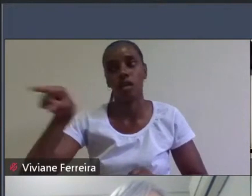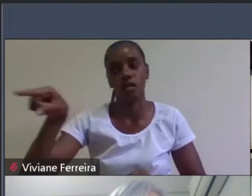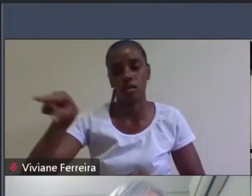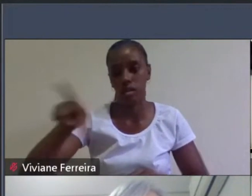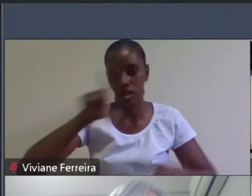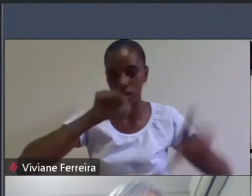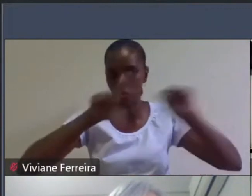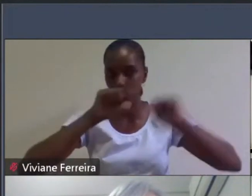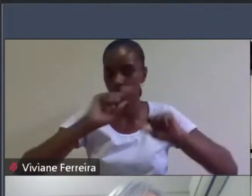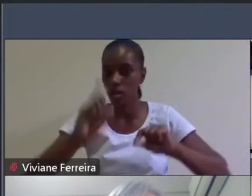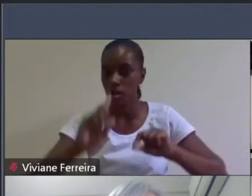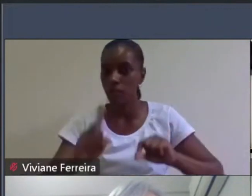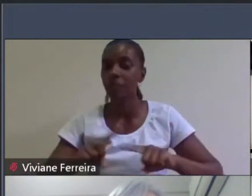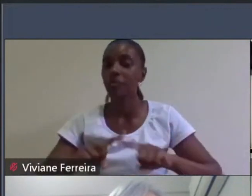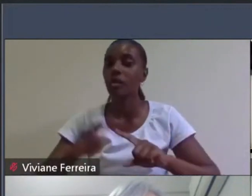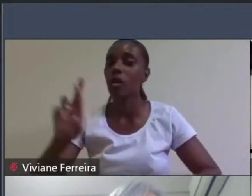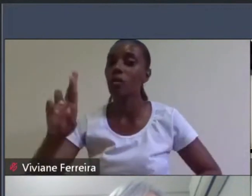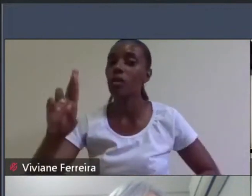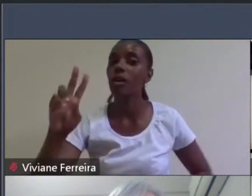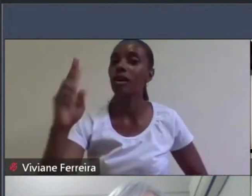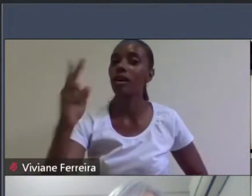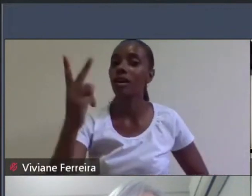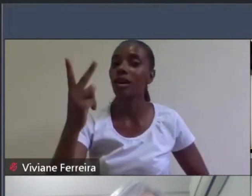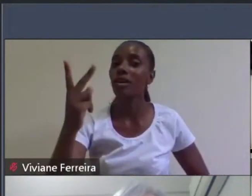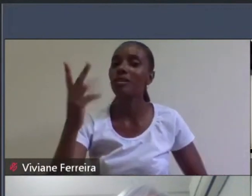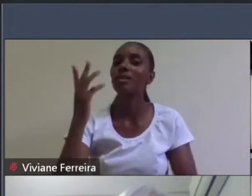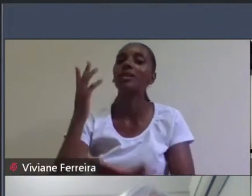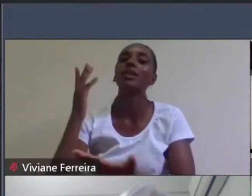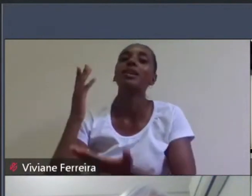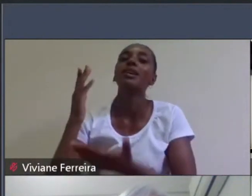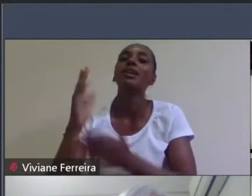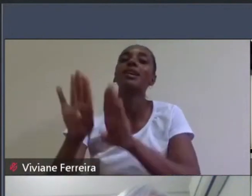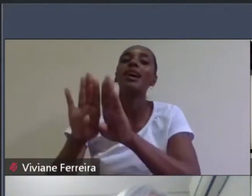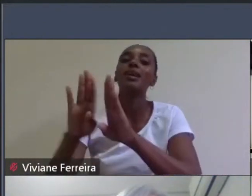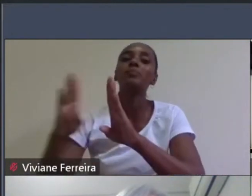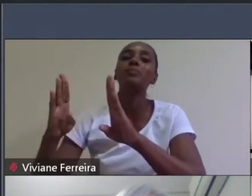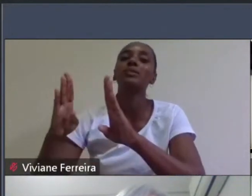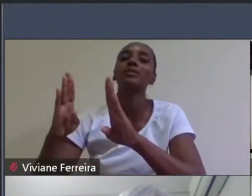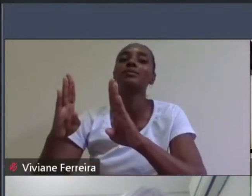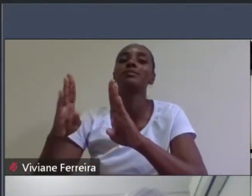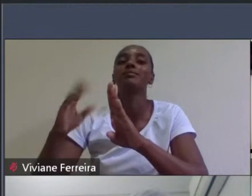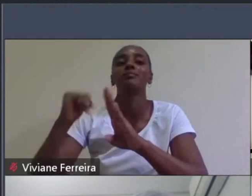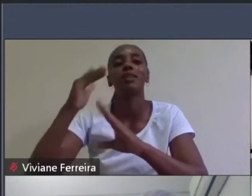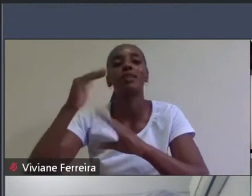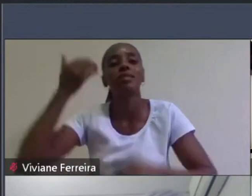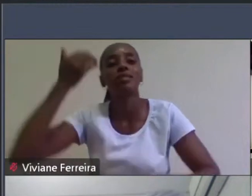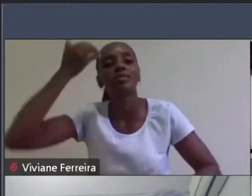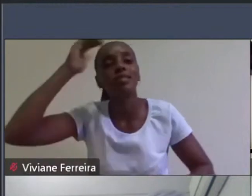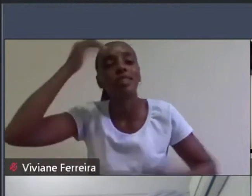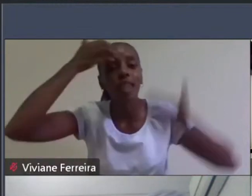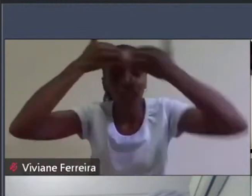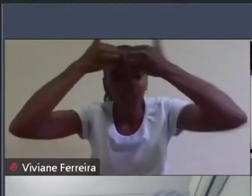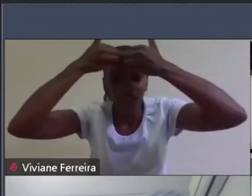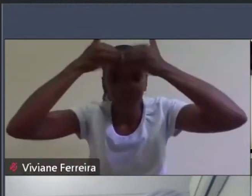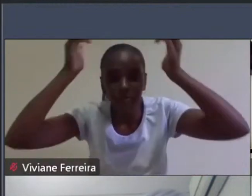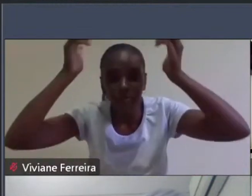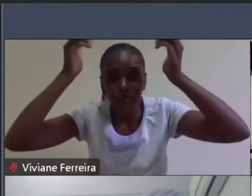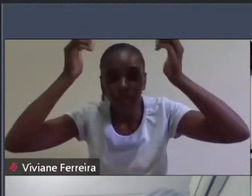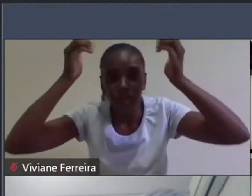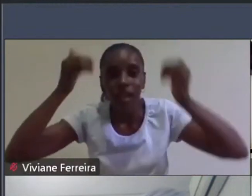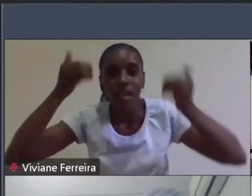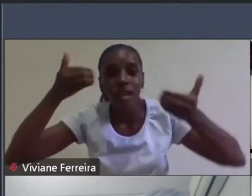pessoas, é o RH ter essa abertura de entender sobre as diferenças